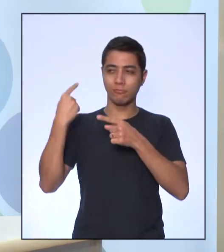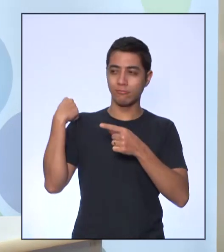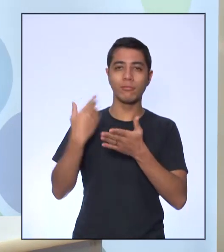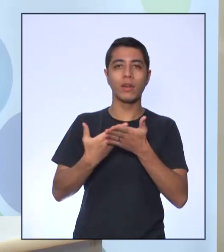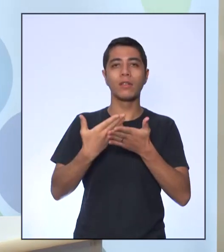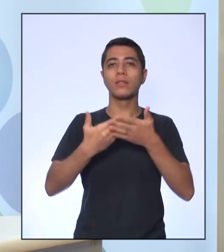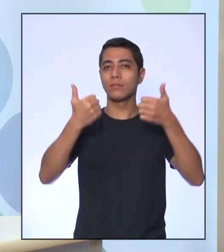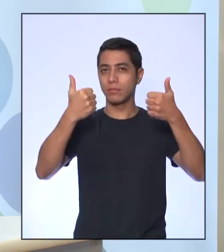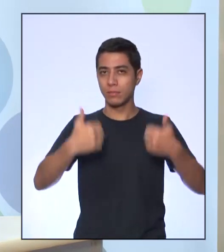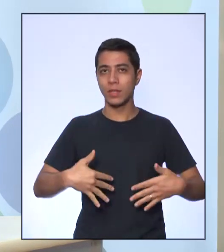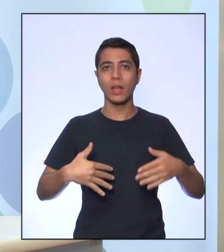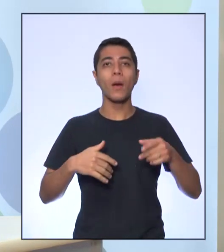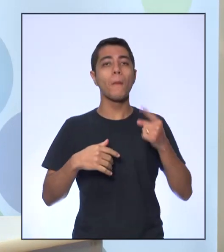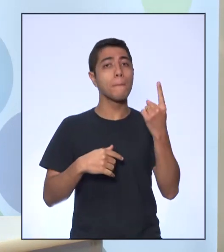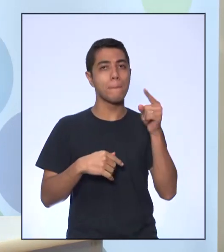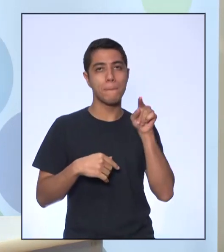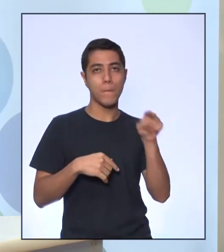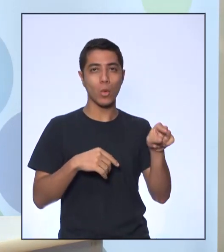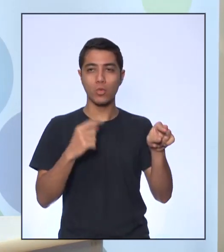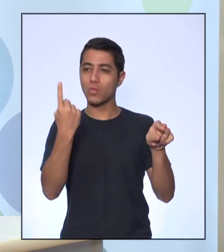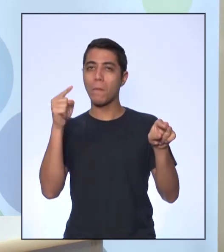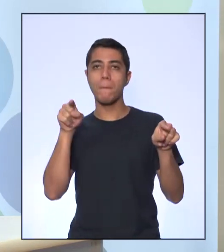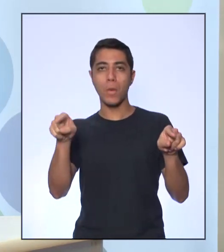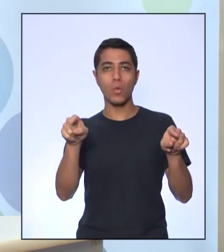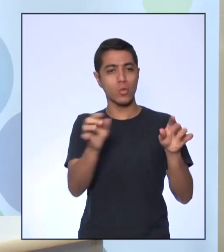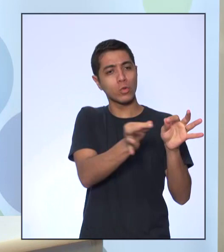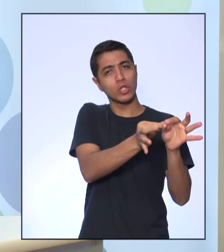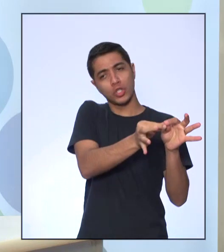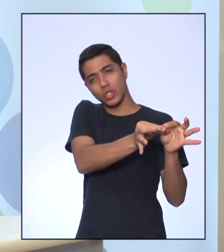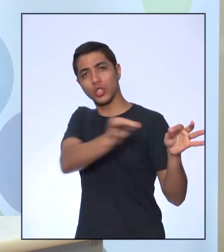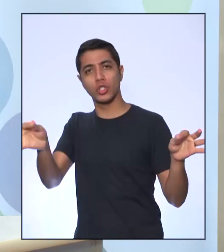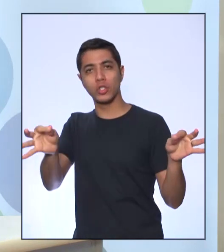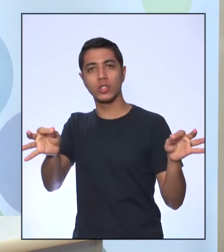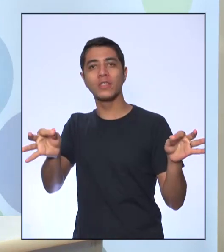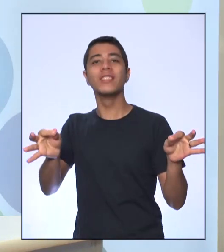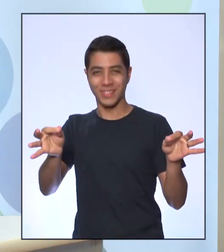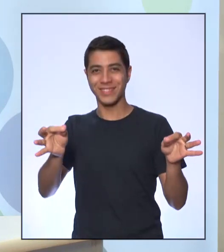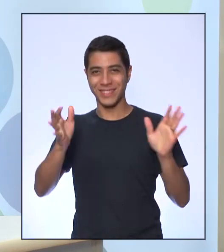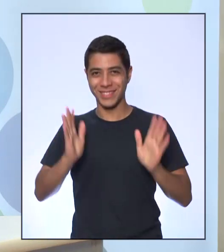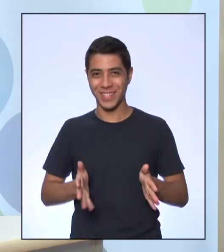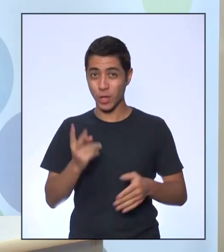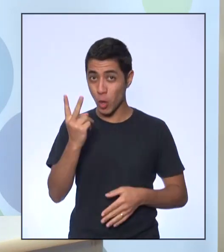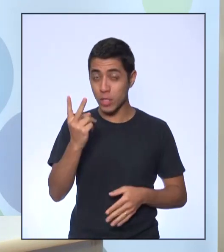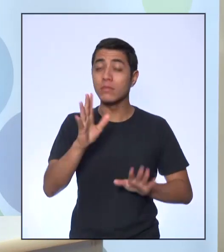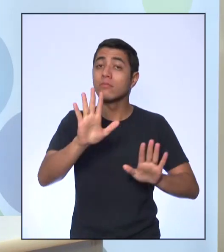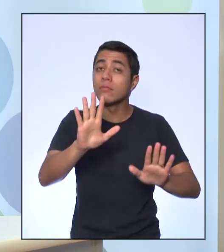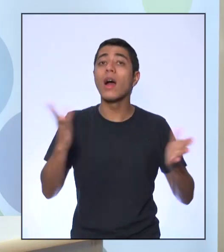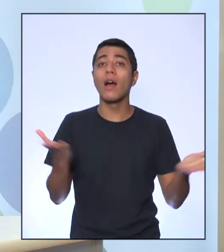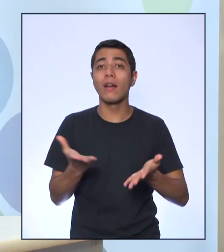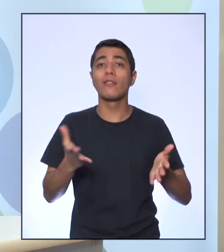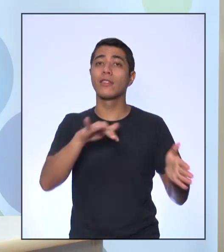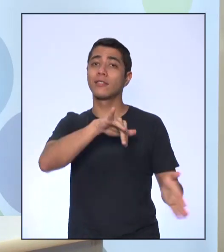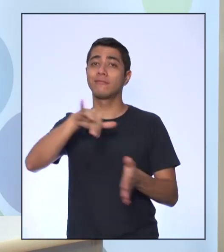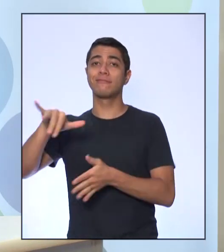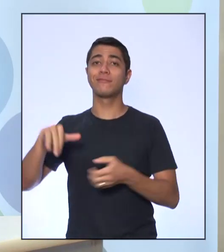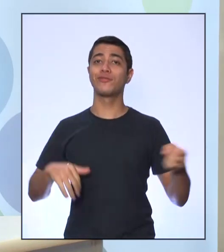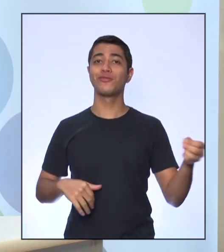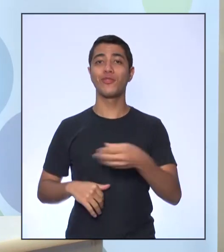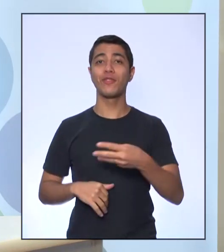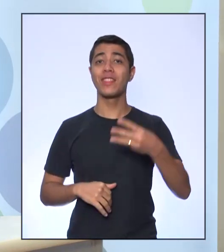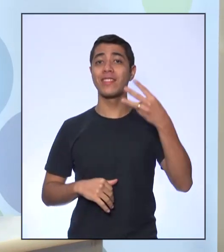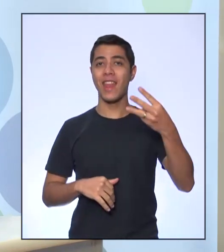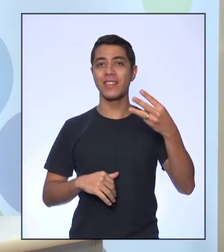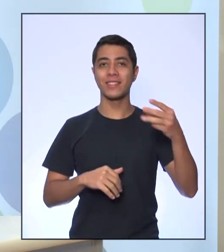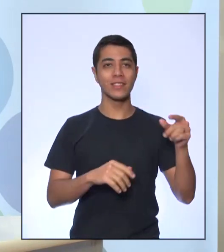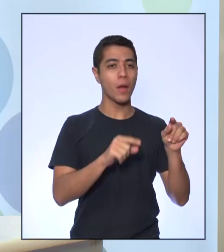Então, era uma reta, só que agora nós vamos ver um alinhamento que é formado por 3 pontos. Para ter essa ideia relacionada ao alinhamento, nós temos